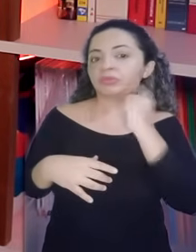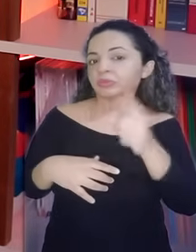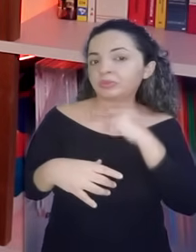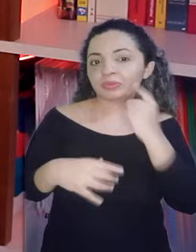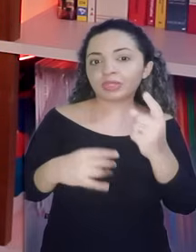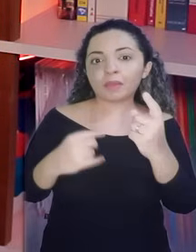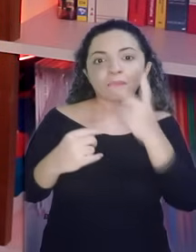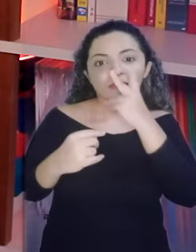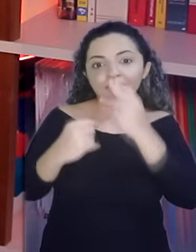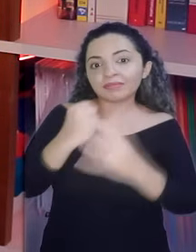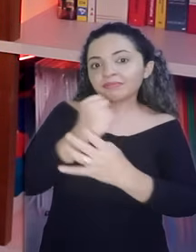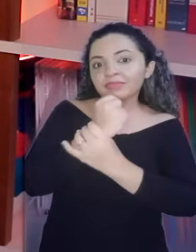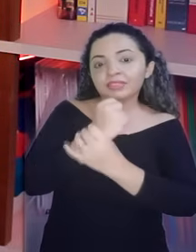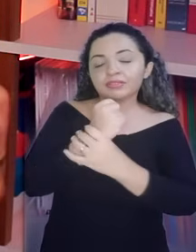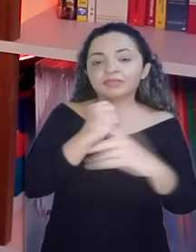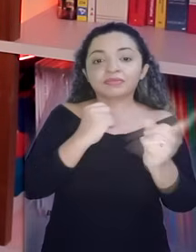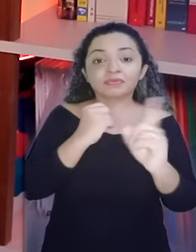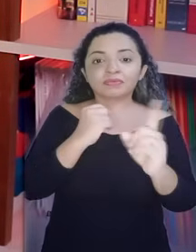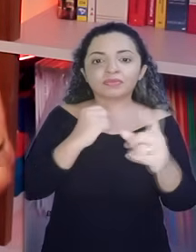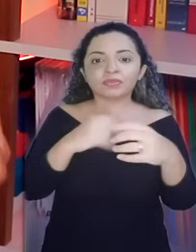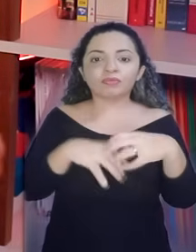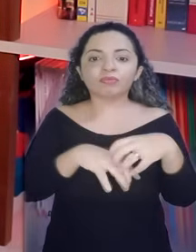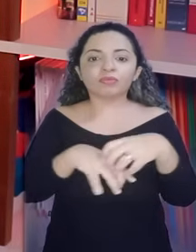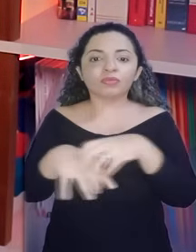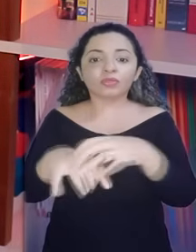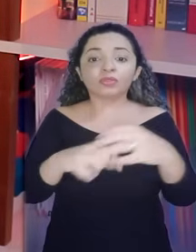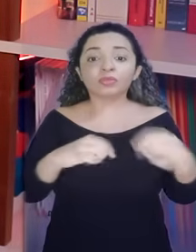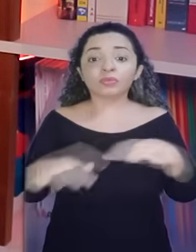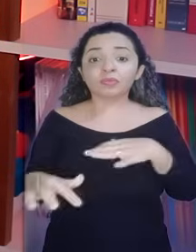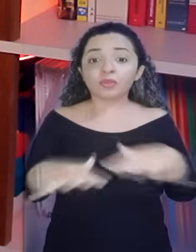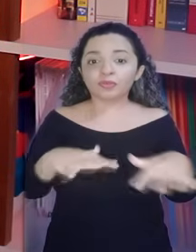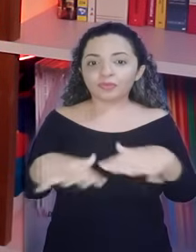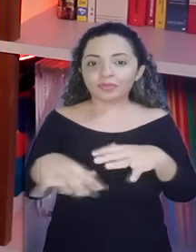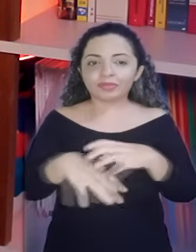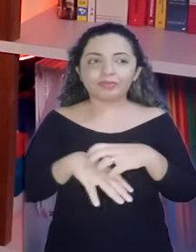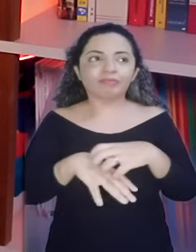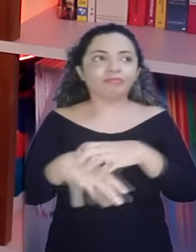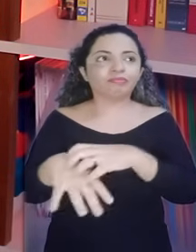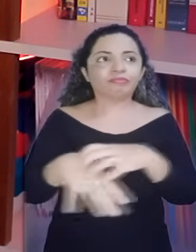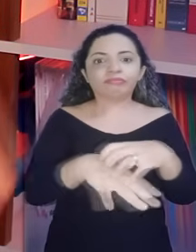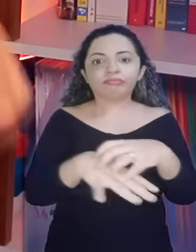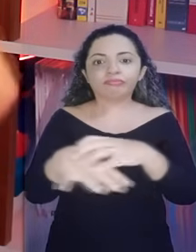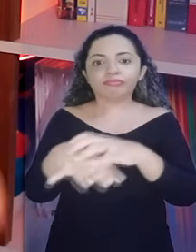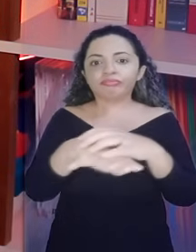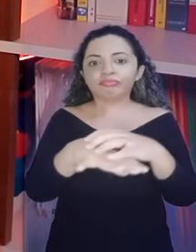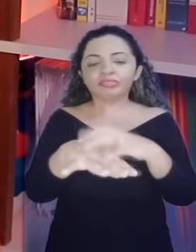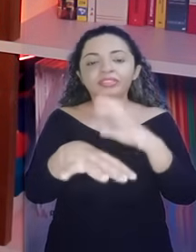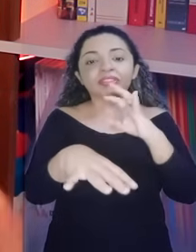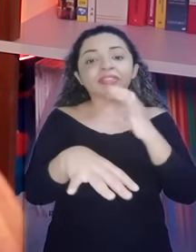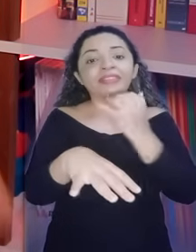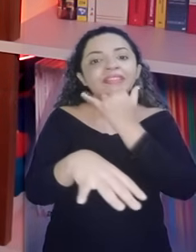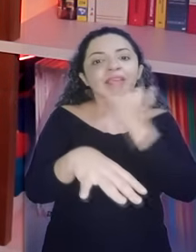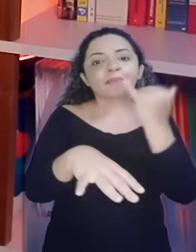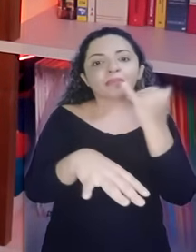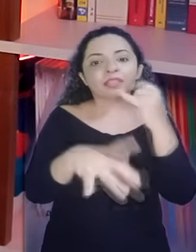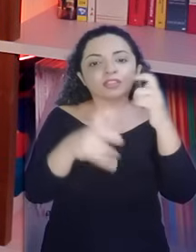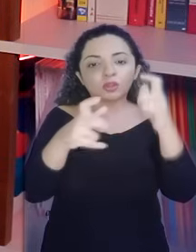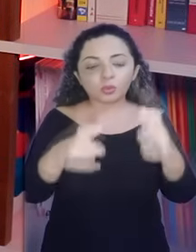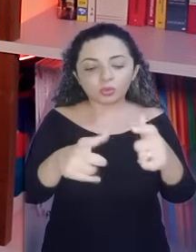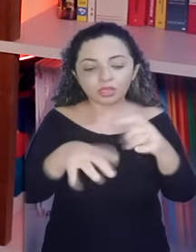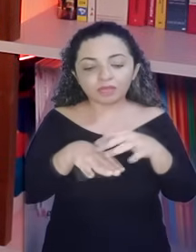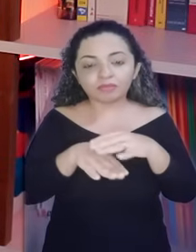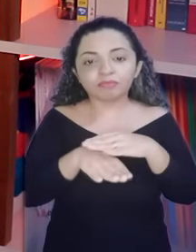constante movimentação, apesar de que as variações desses estilos de vida, vamos dizer assim, eles têm origens no